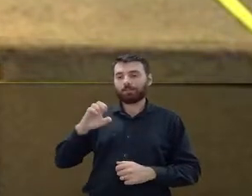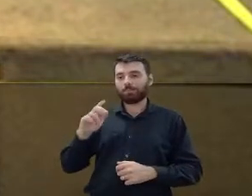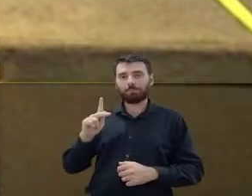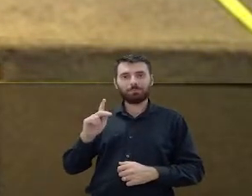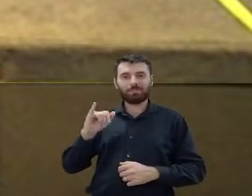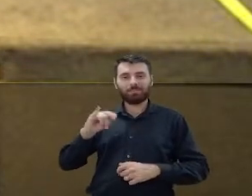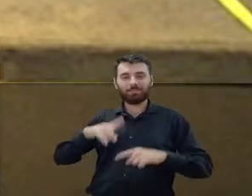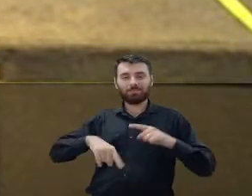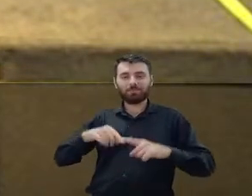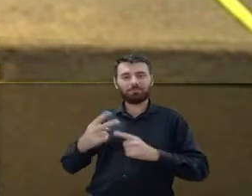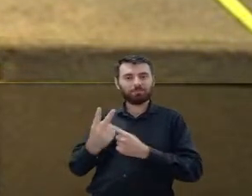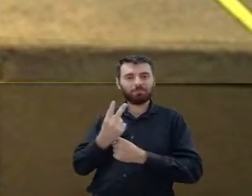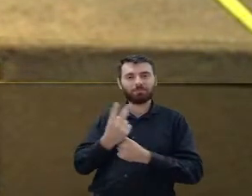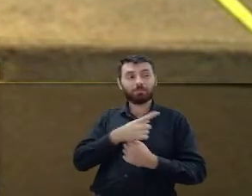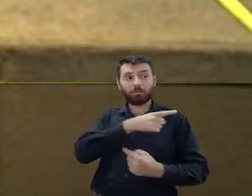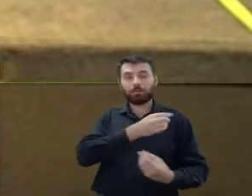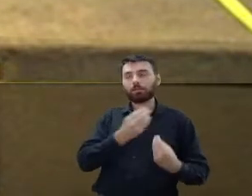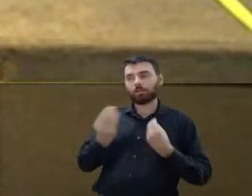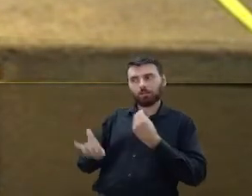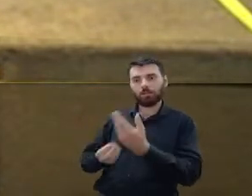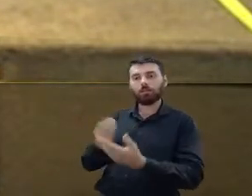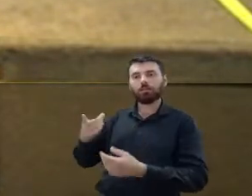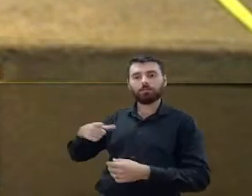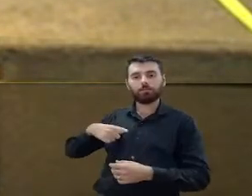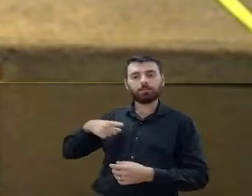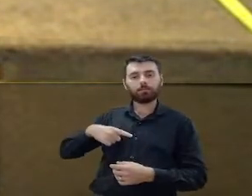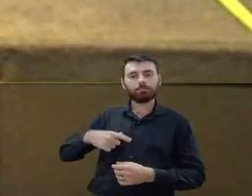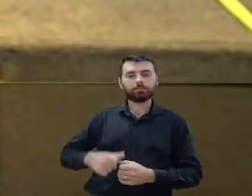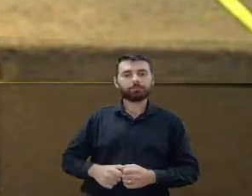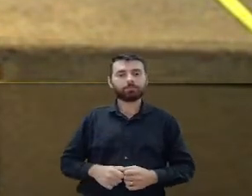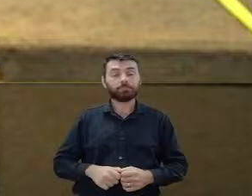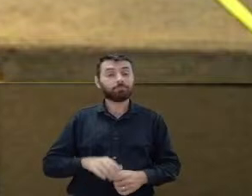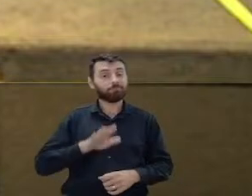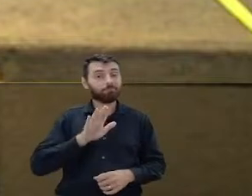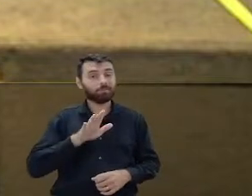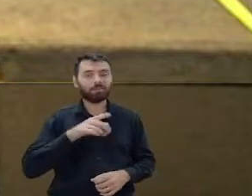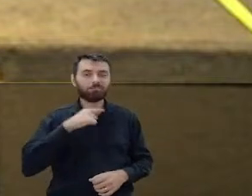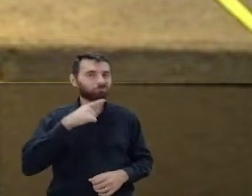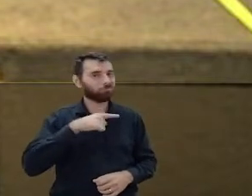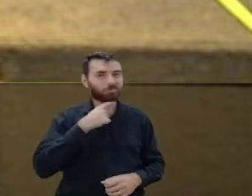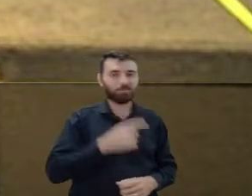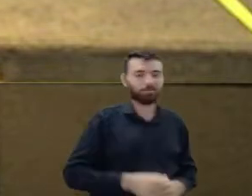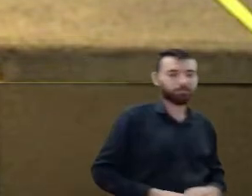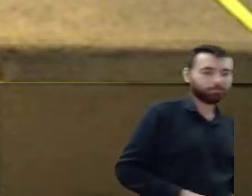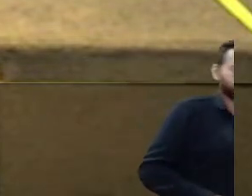fiscalização e não demonstrou também se era suficiente para